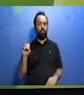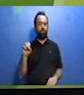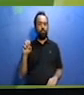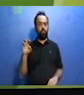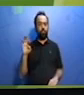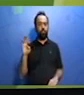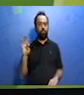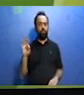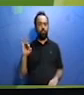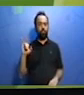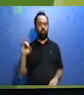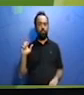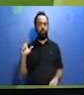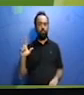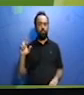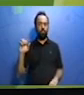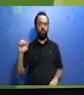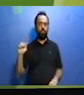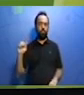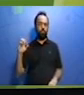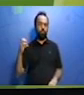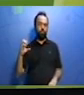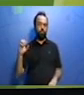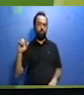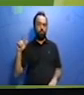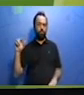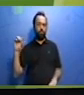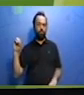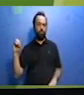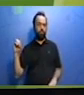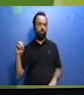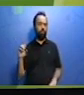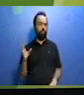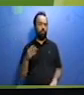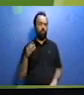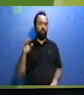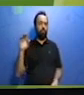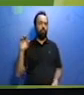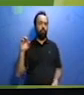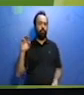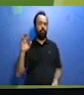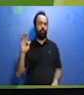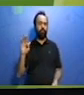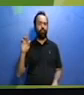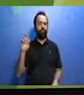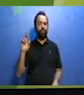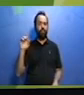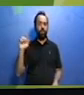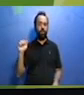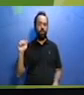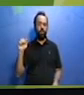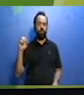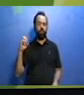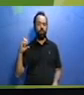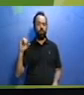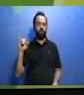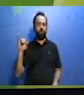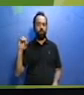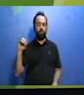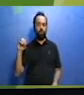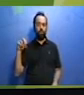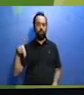Como ocorre o processo na refinaria? Então, o processo ocorre em torres de destilação ou colunas de